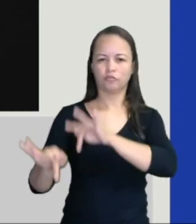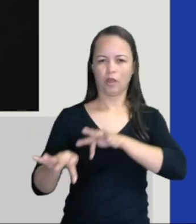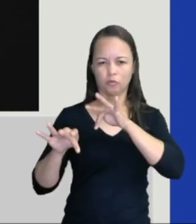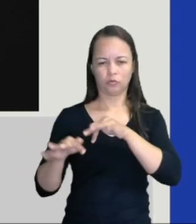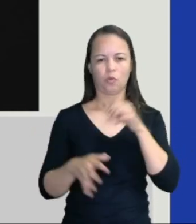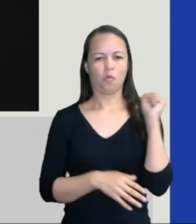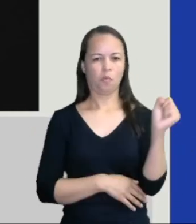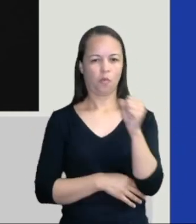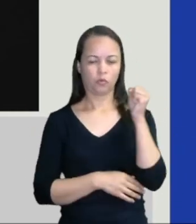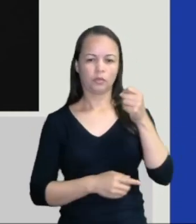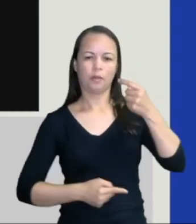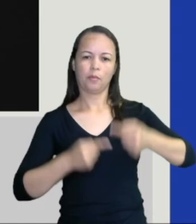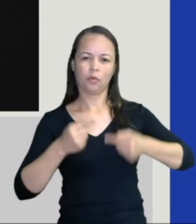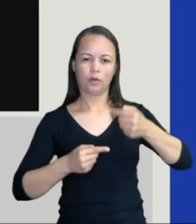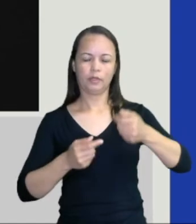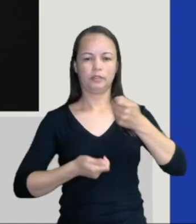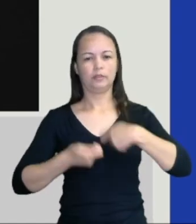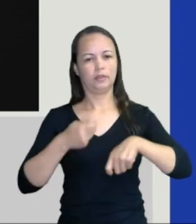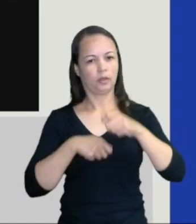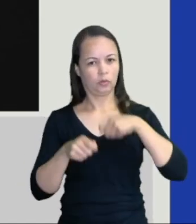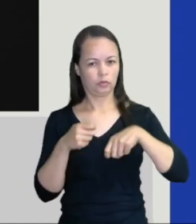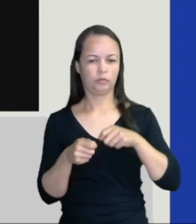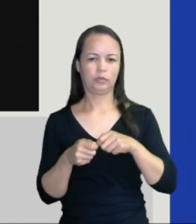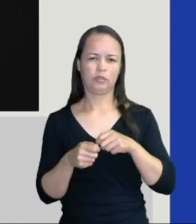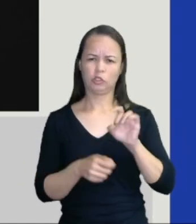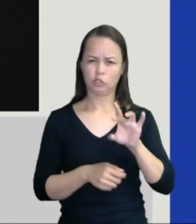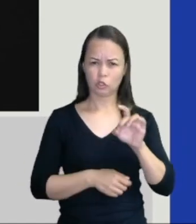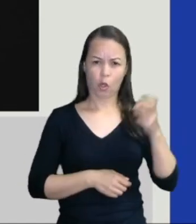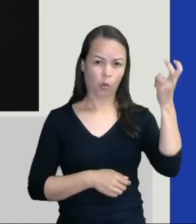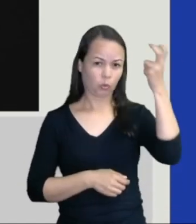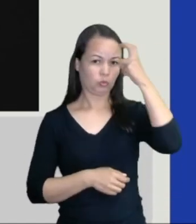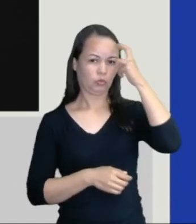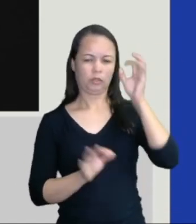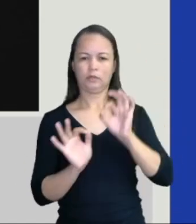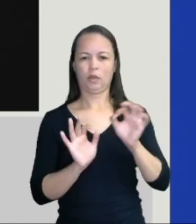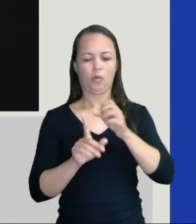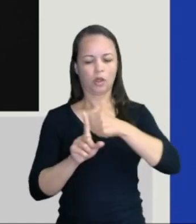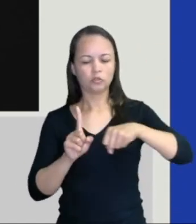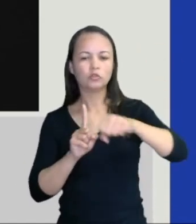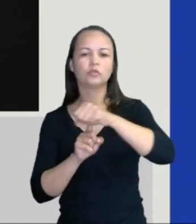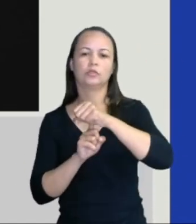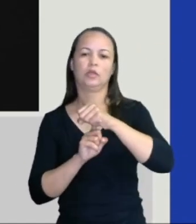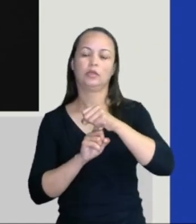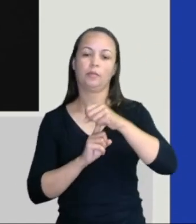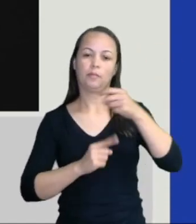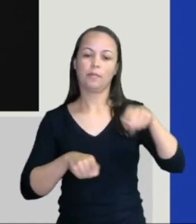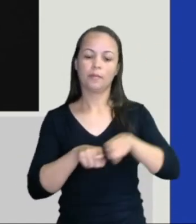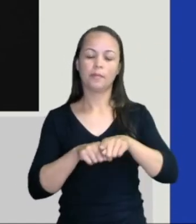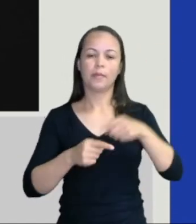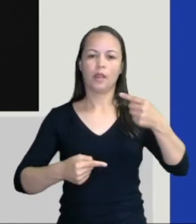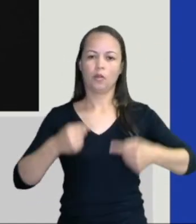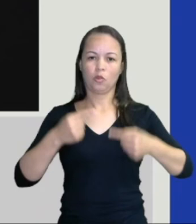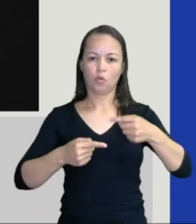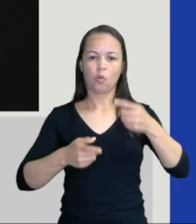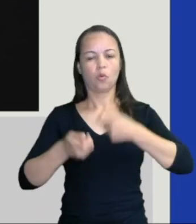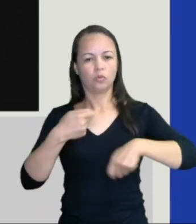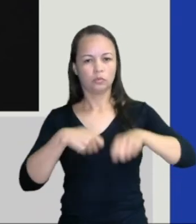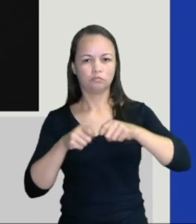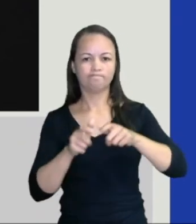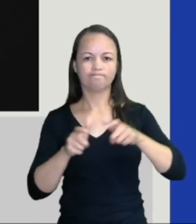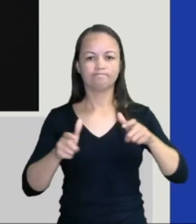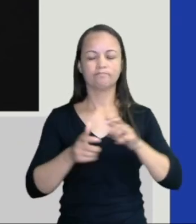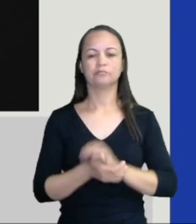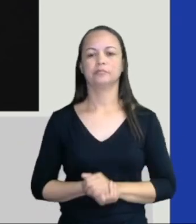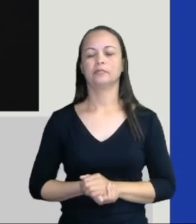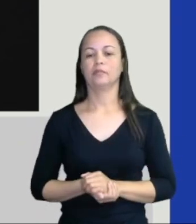Poder político e econômico, ela não era só cultura, a sociedade, mas também um poder político e econômico muito grande.